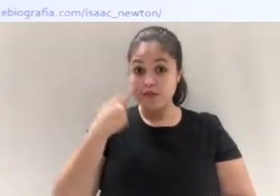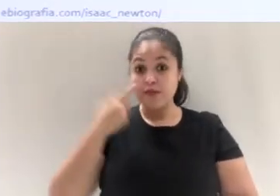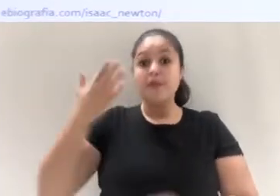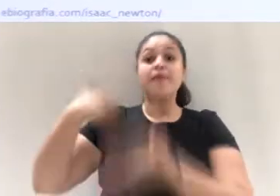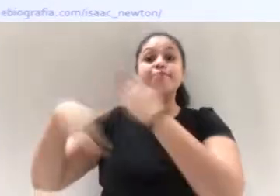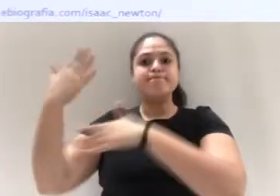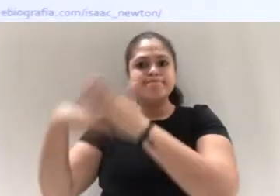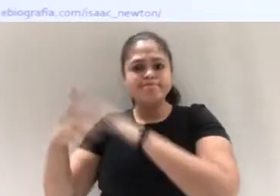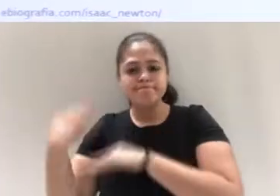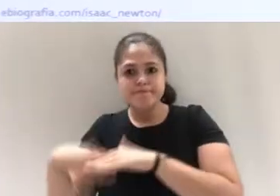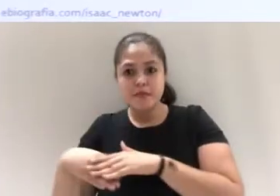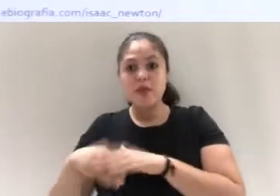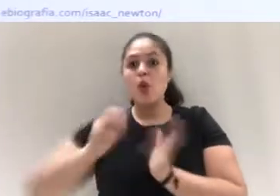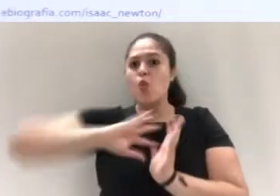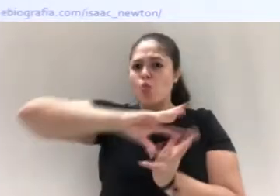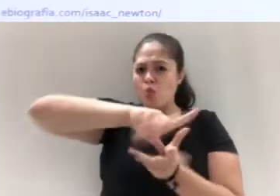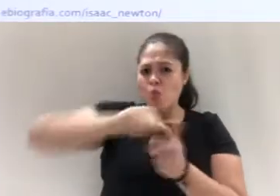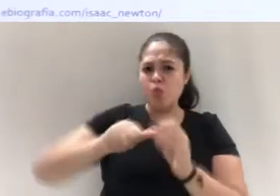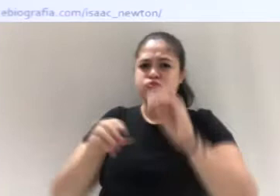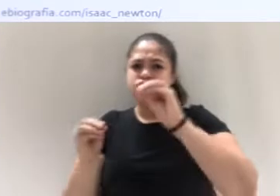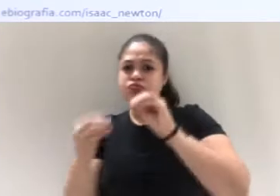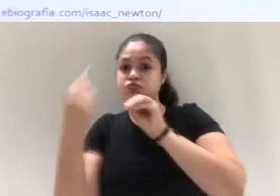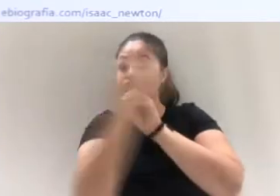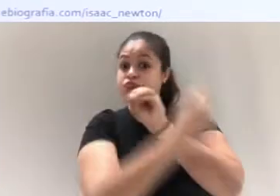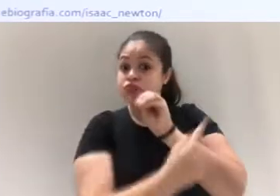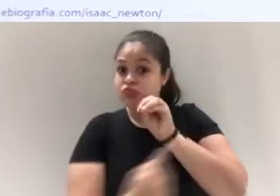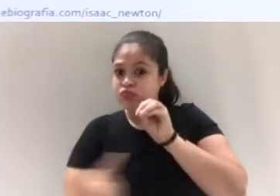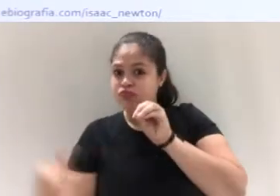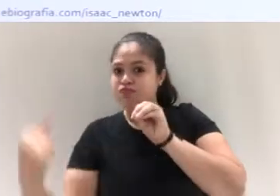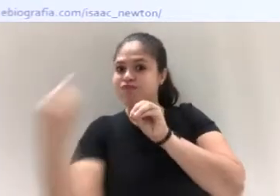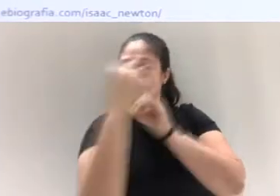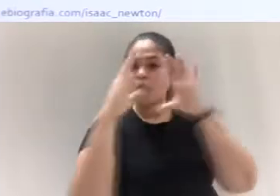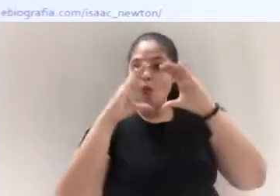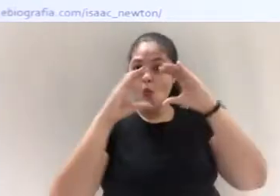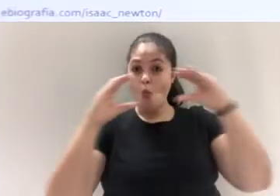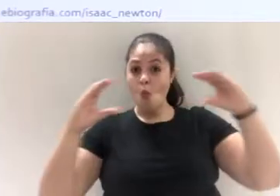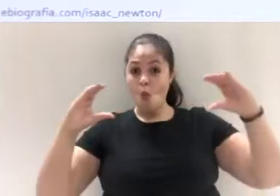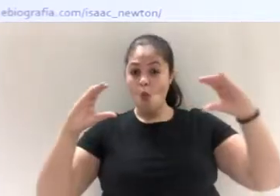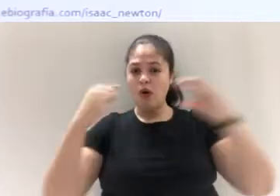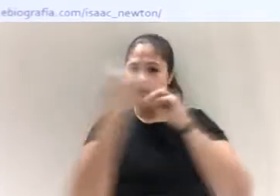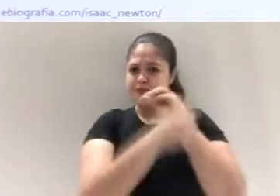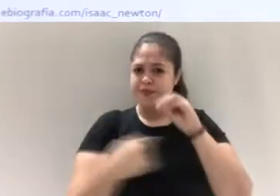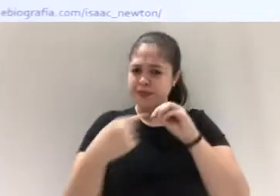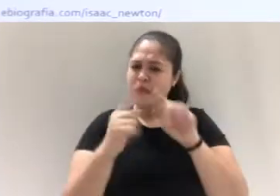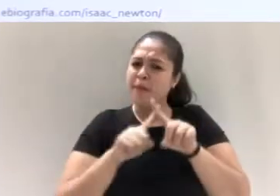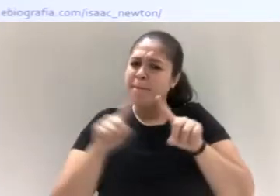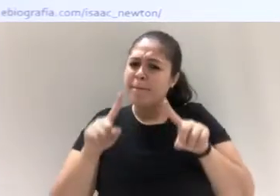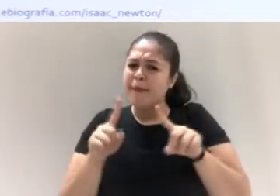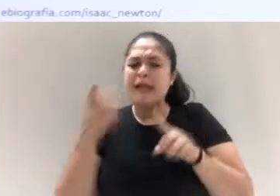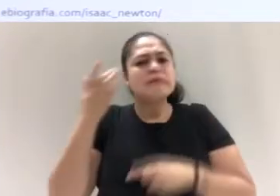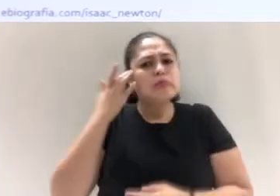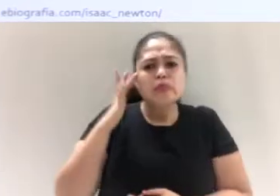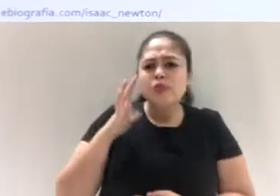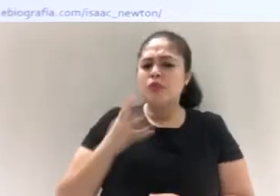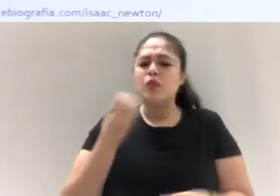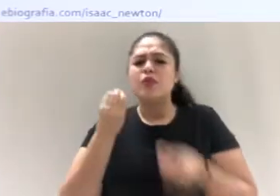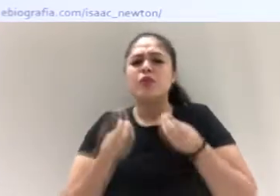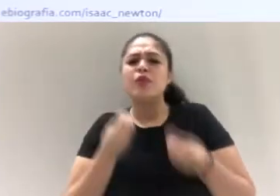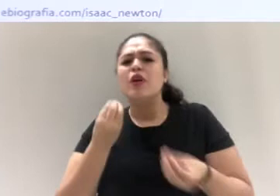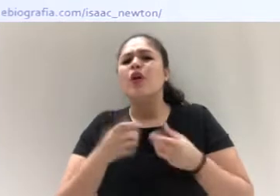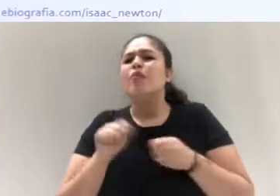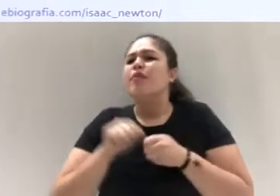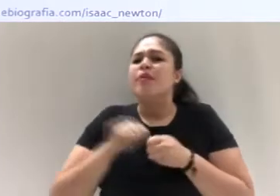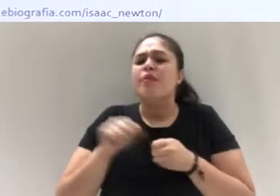Vimos anteriormente que os planetas descrevem órbitas elípticas em torno do Sol. Porém, não se sabia